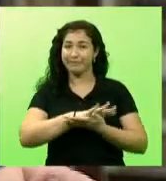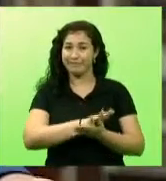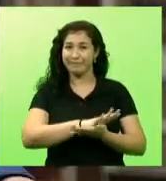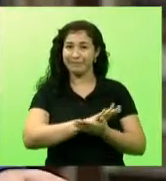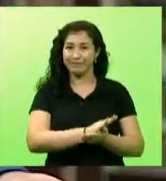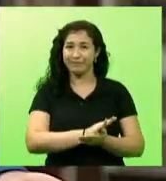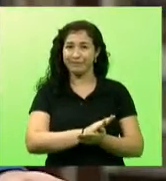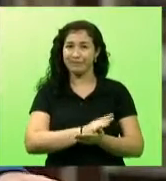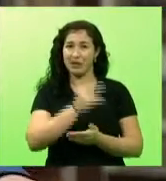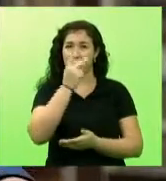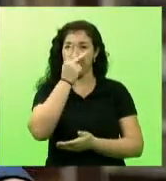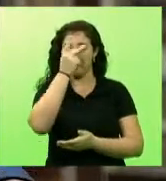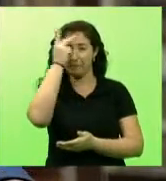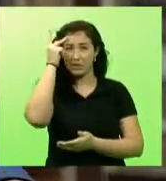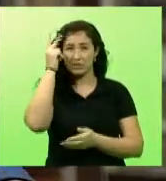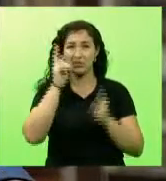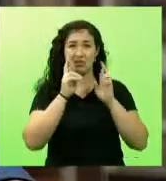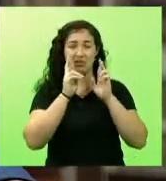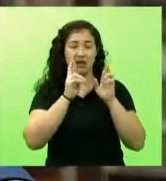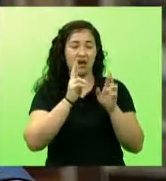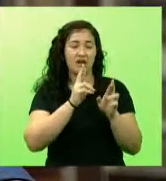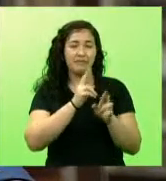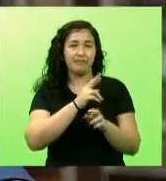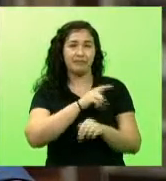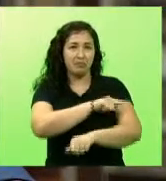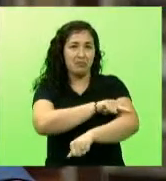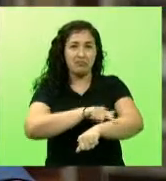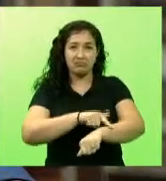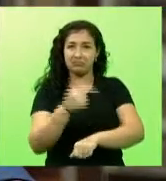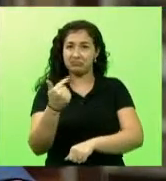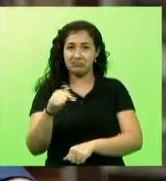hostilizada e mal recebida por secretários,